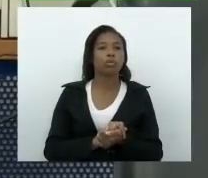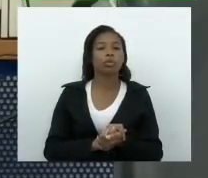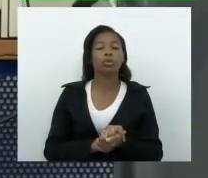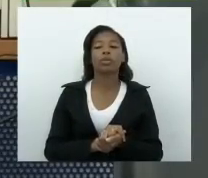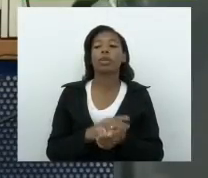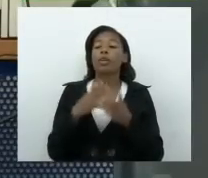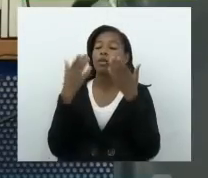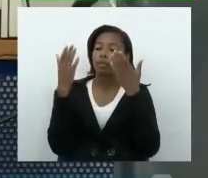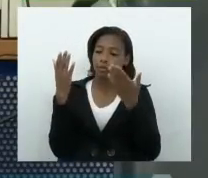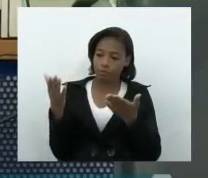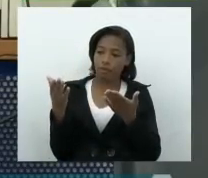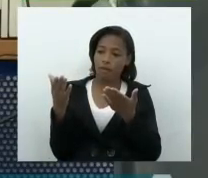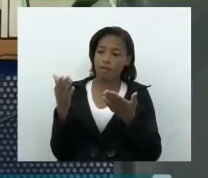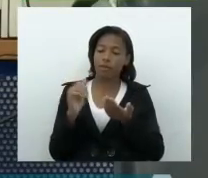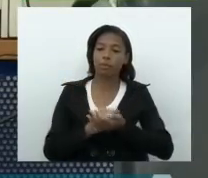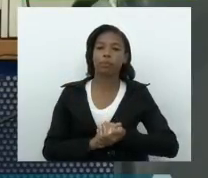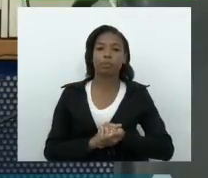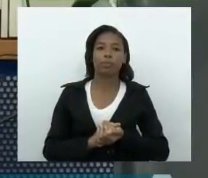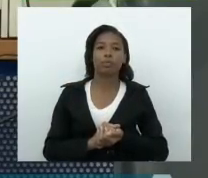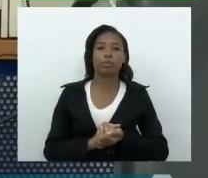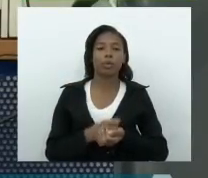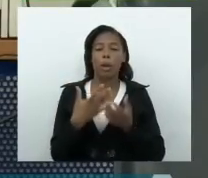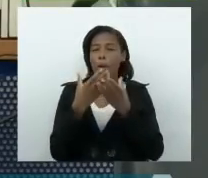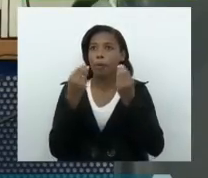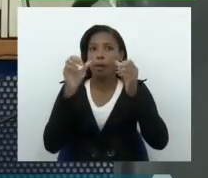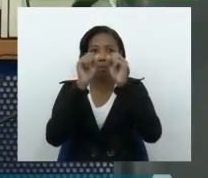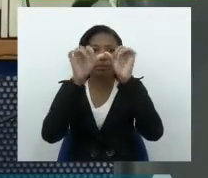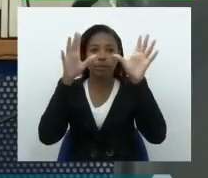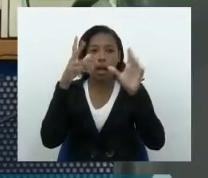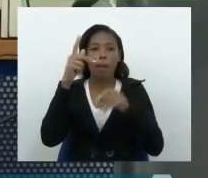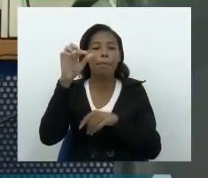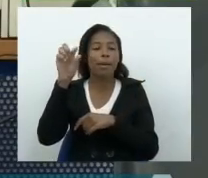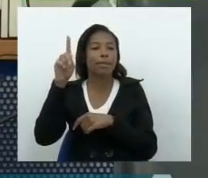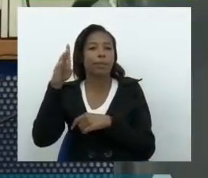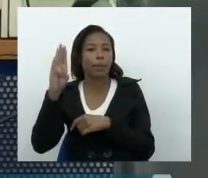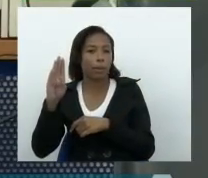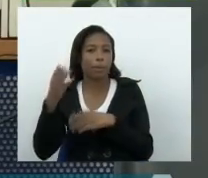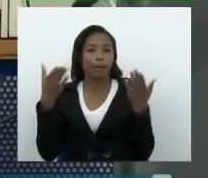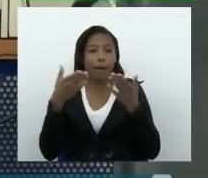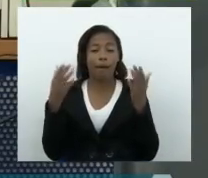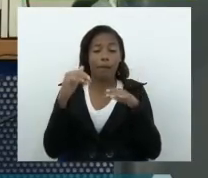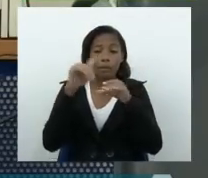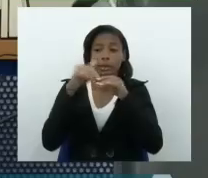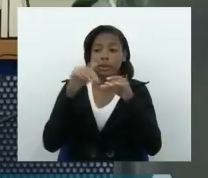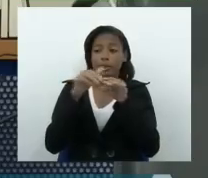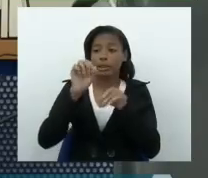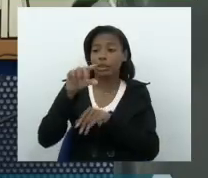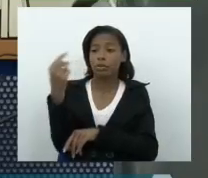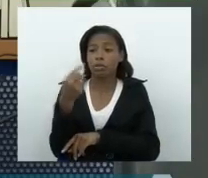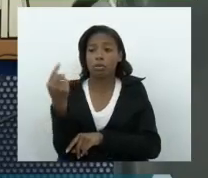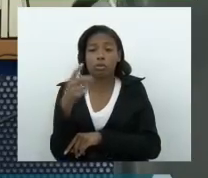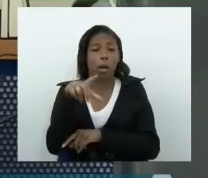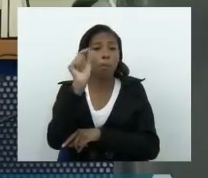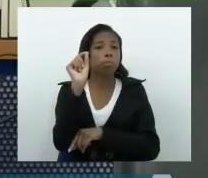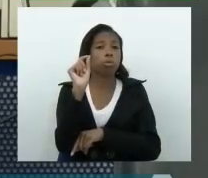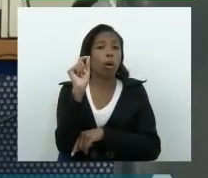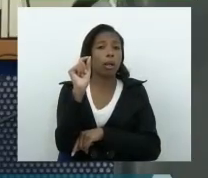Jornalista Eurico, é muito claro que o PSDB está nessas eleições sozinho por